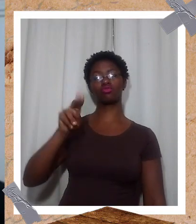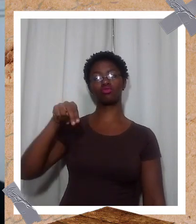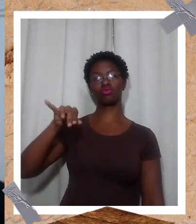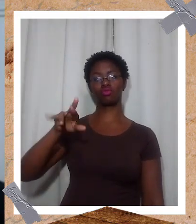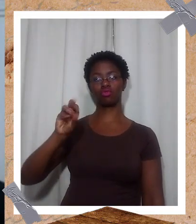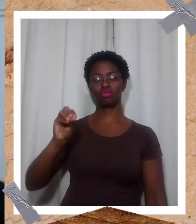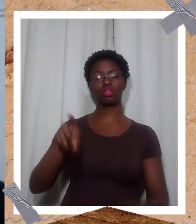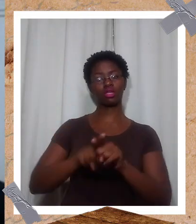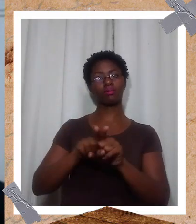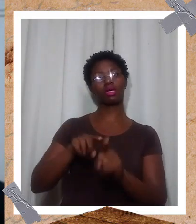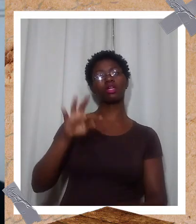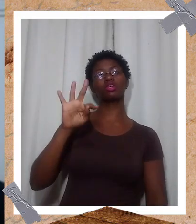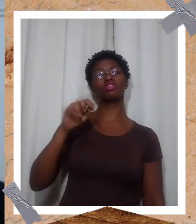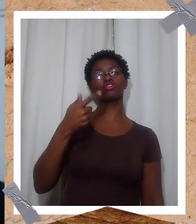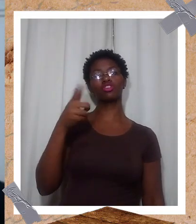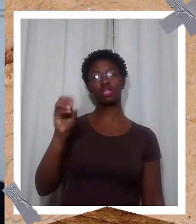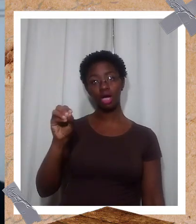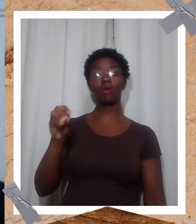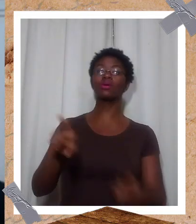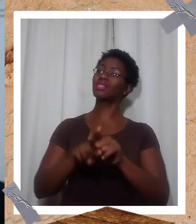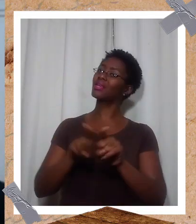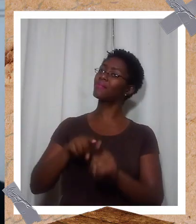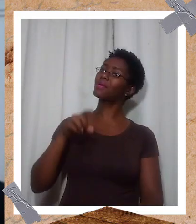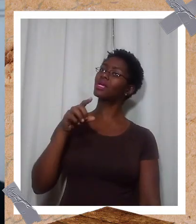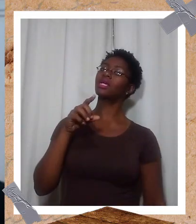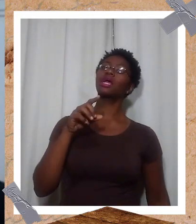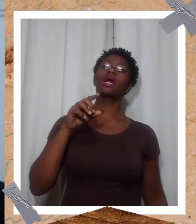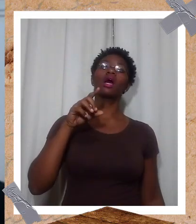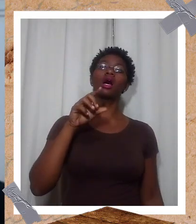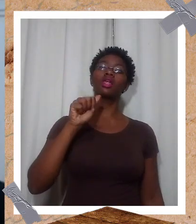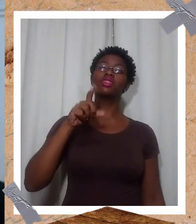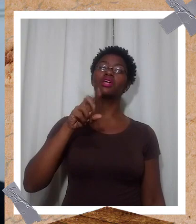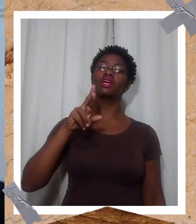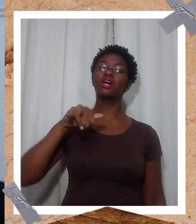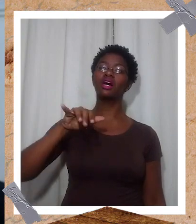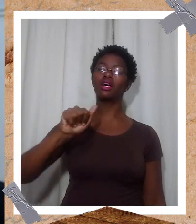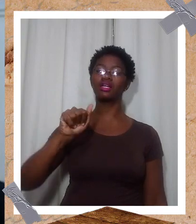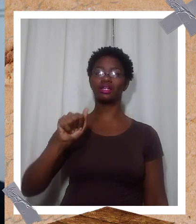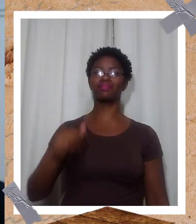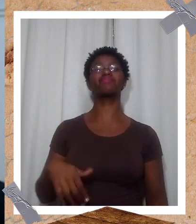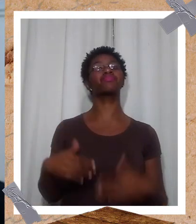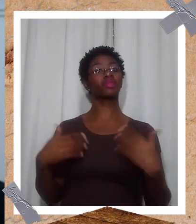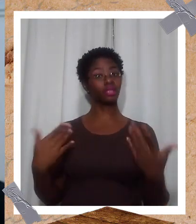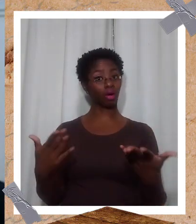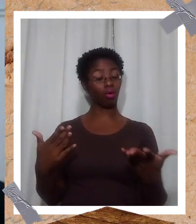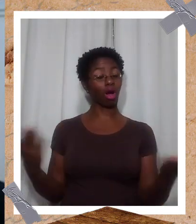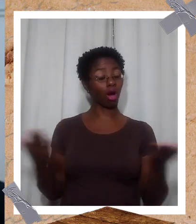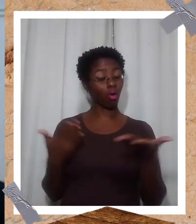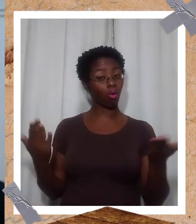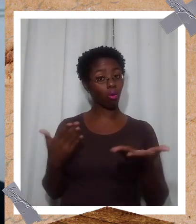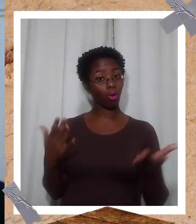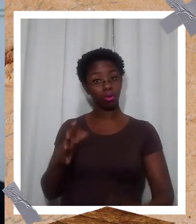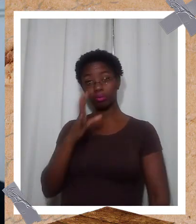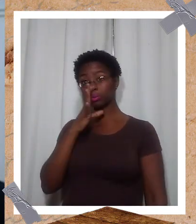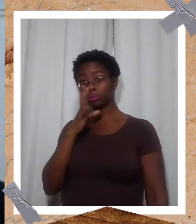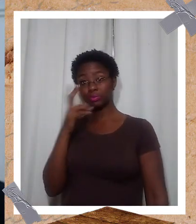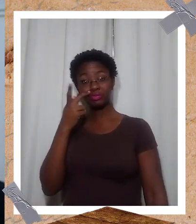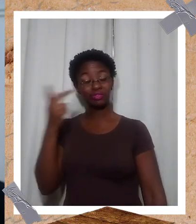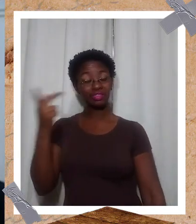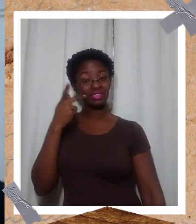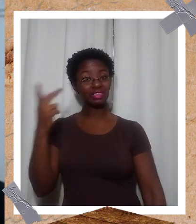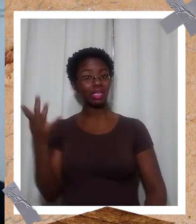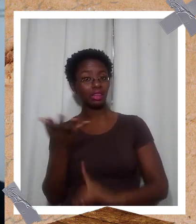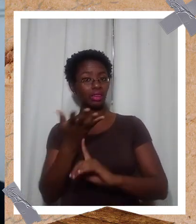da Andréia Coutinho. Nossa longa viagem pela obra de Carolina Maria de Jesus tem hoje um